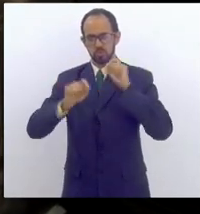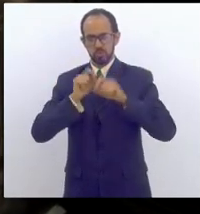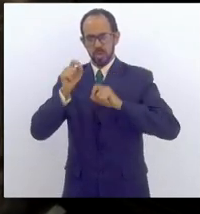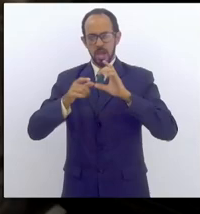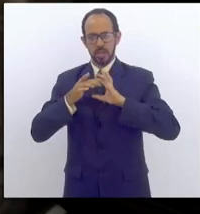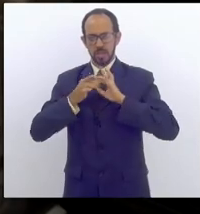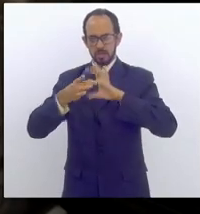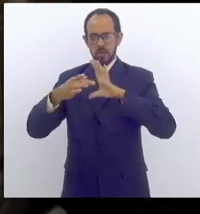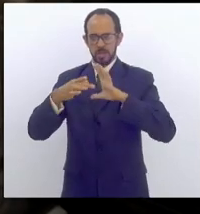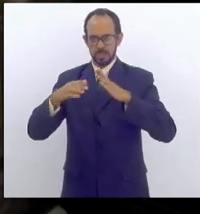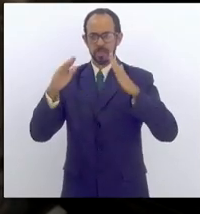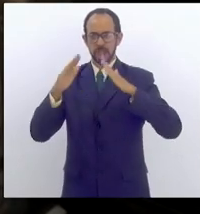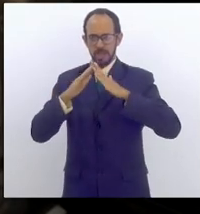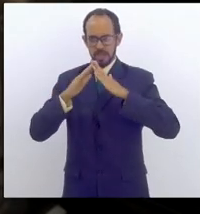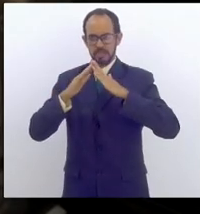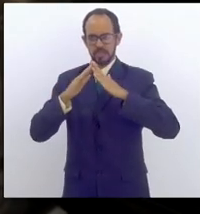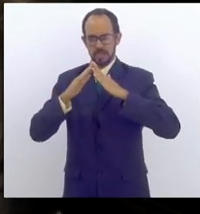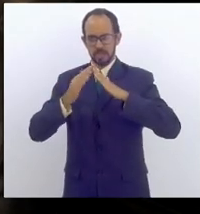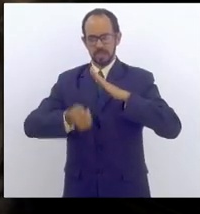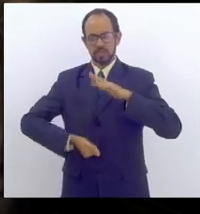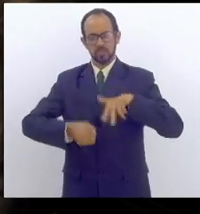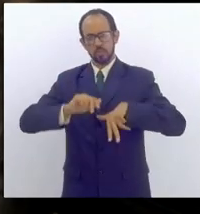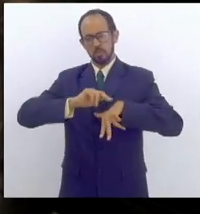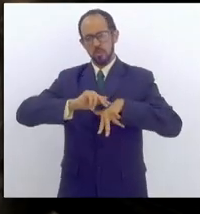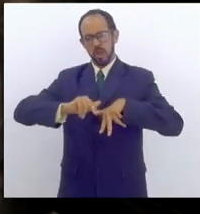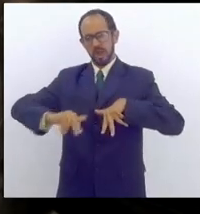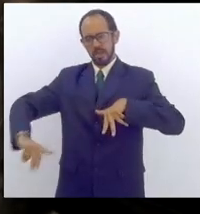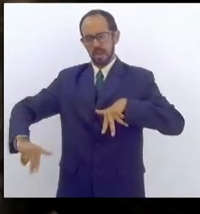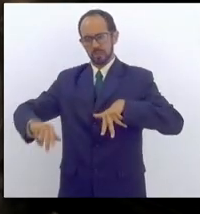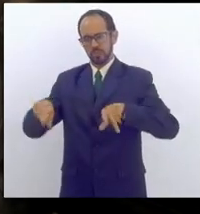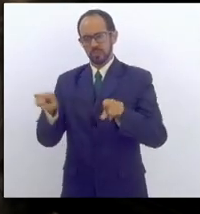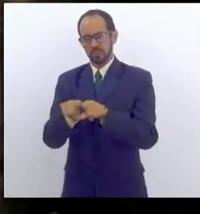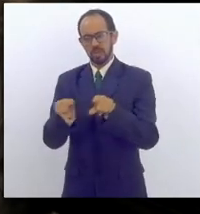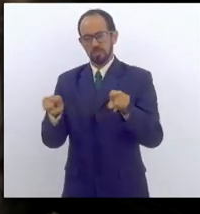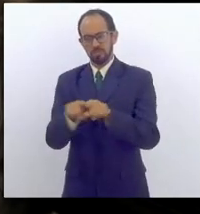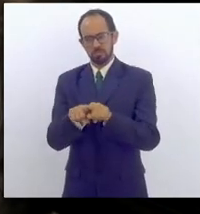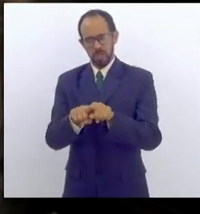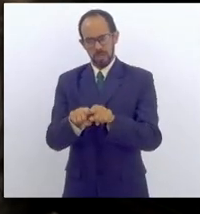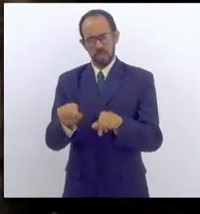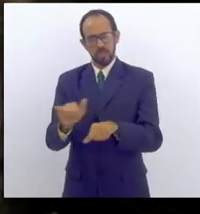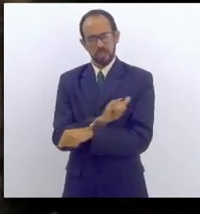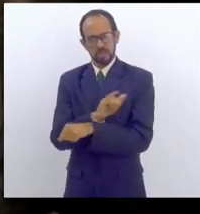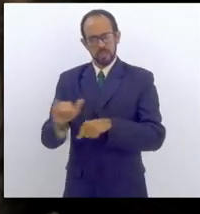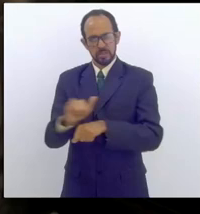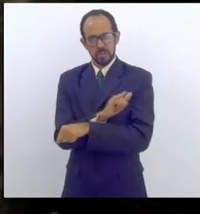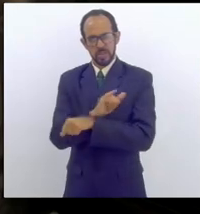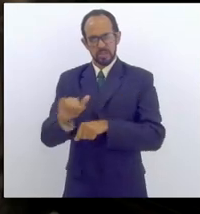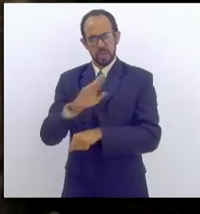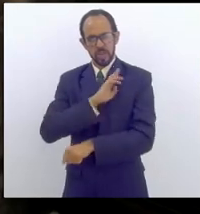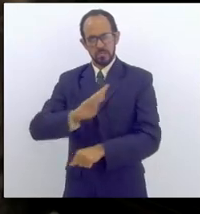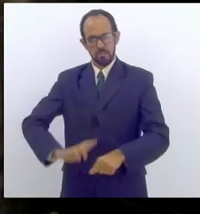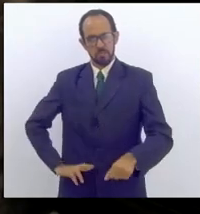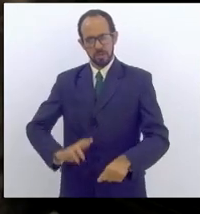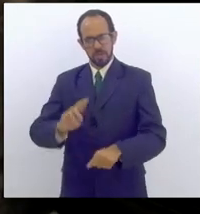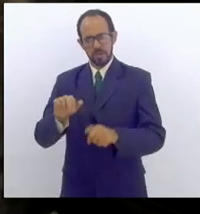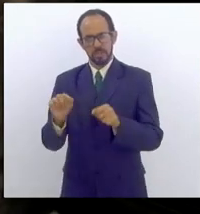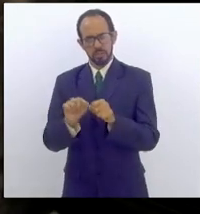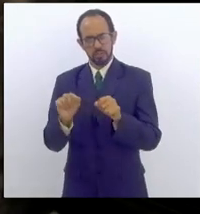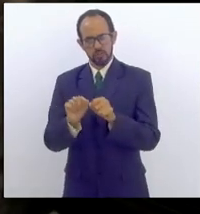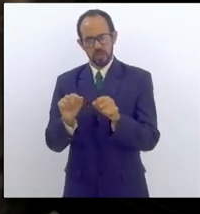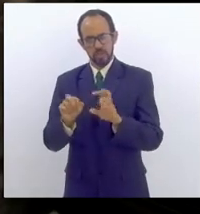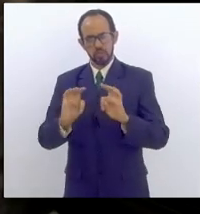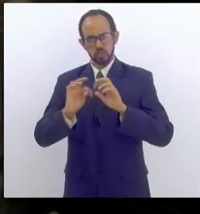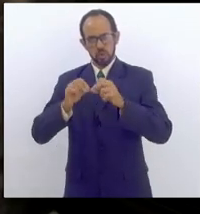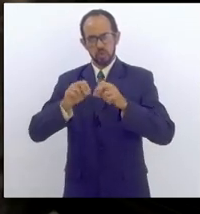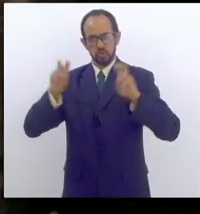dessa casa, na sua pluralidade e também na forma republicana com que tratamos todos os temas